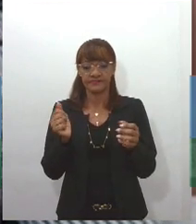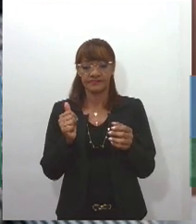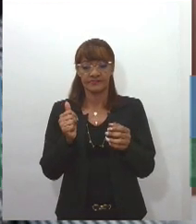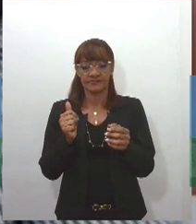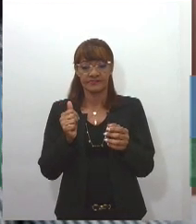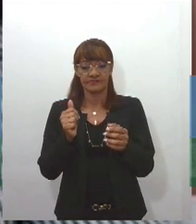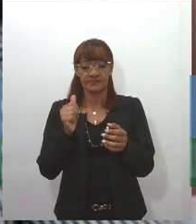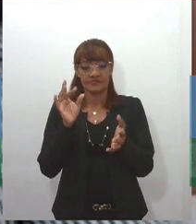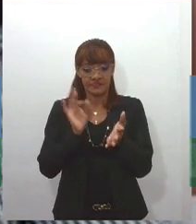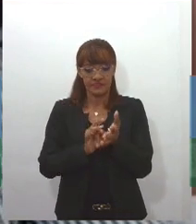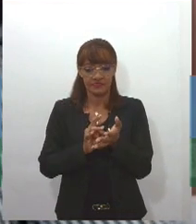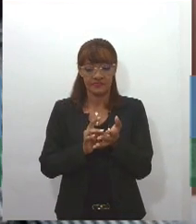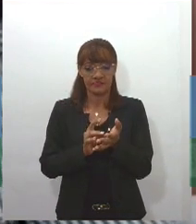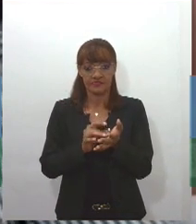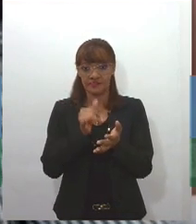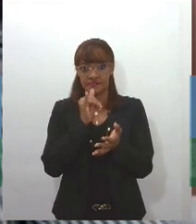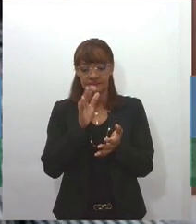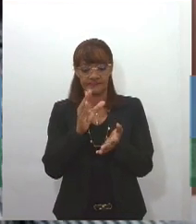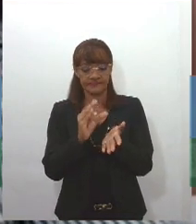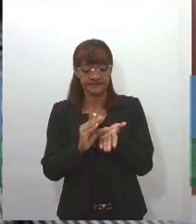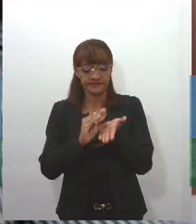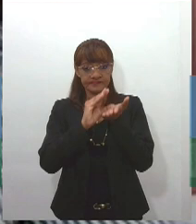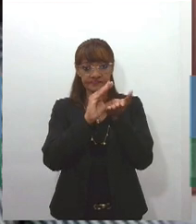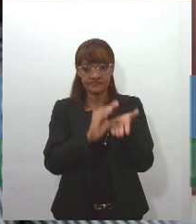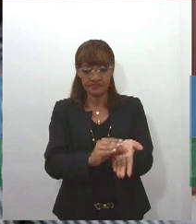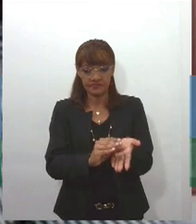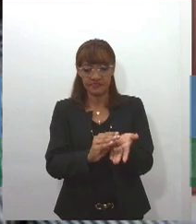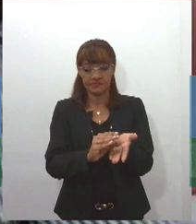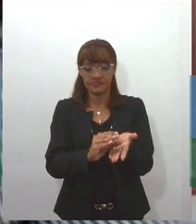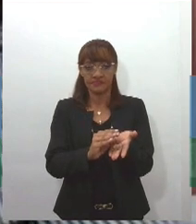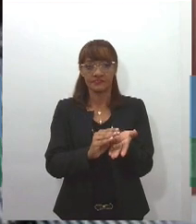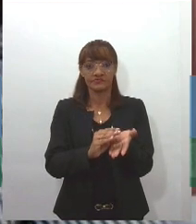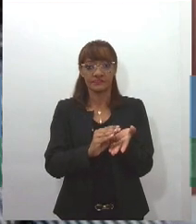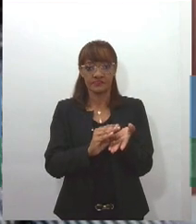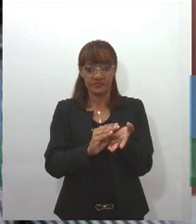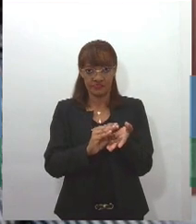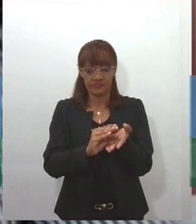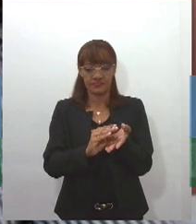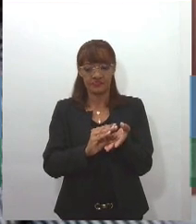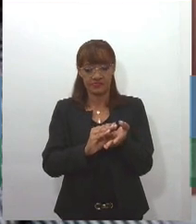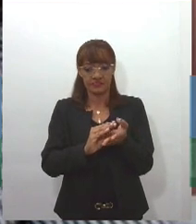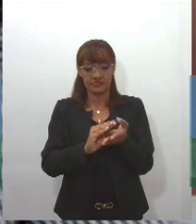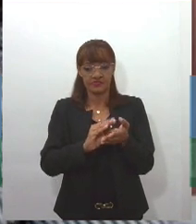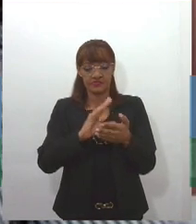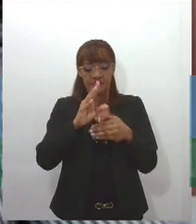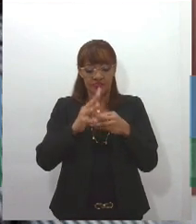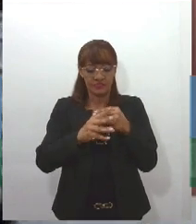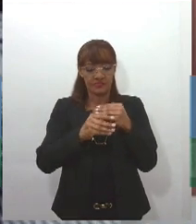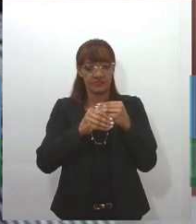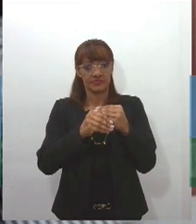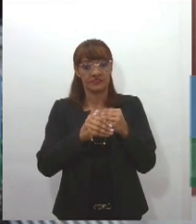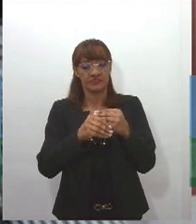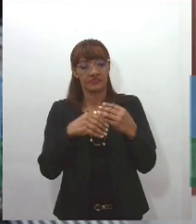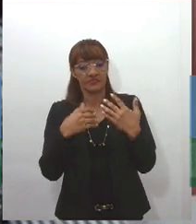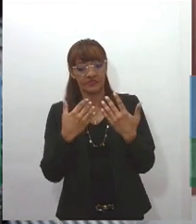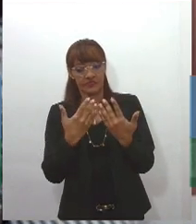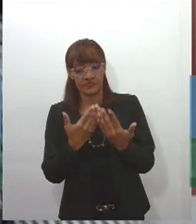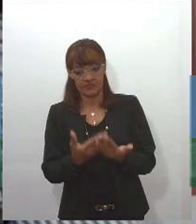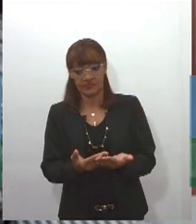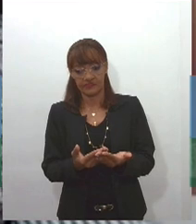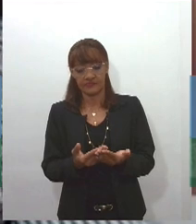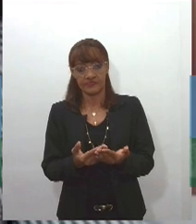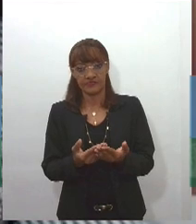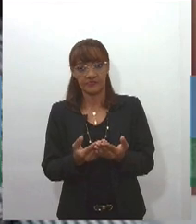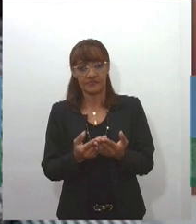a gente fala assim que é uma tributação em cima desses valores eh desses bens que vai aumentar o valor deles